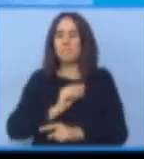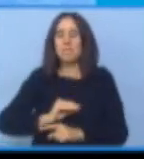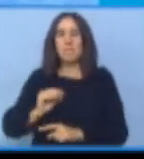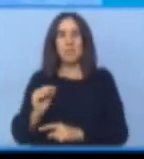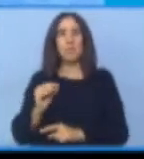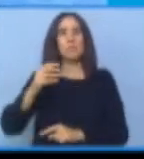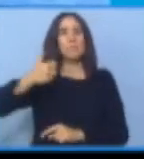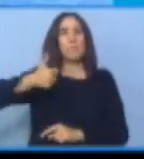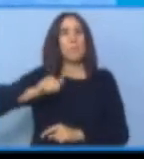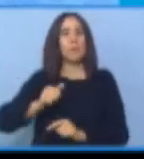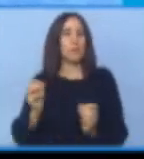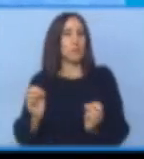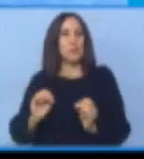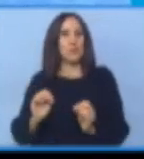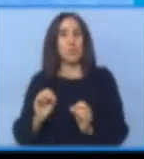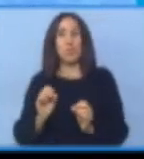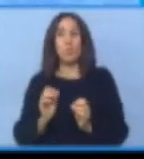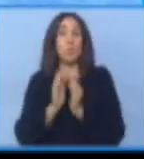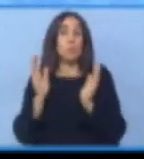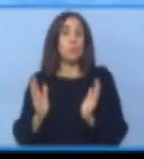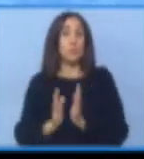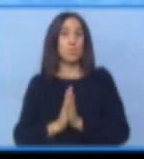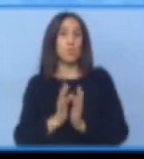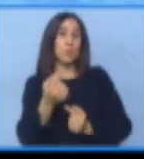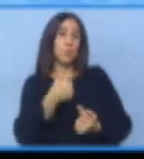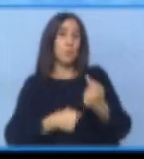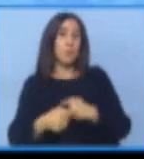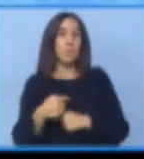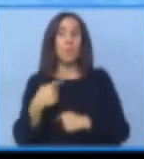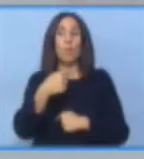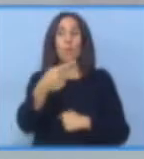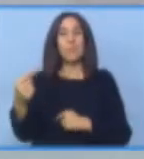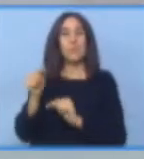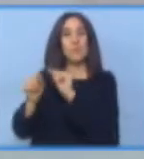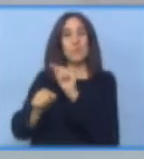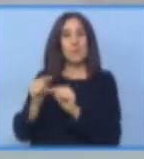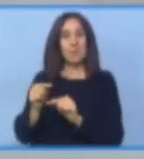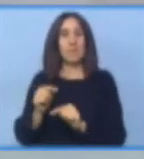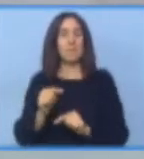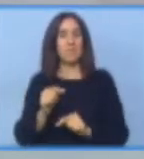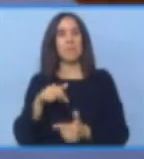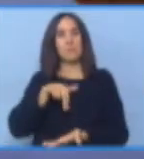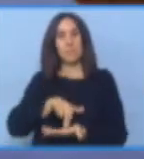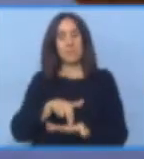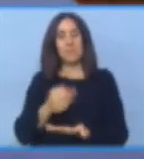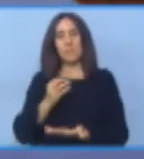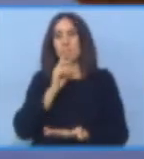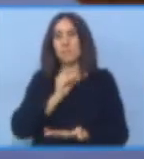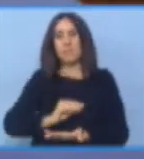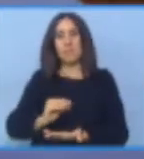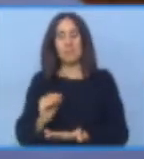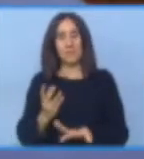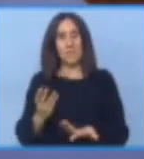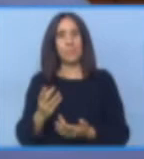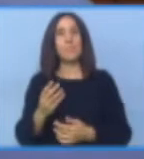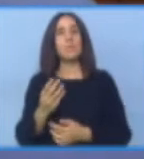não julgamento quando toda a gente nos acusava ou acusava outros e foram capazes de marcar a sua presença em silêncio, e